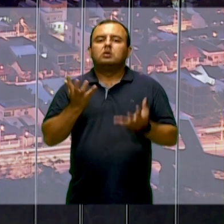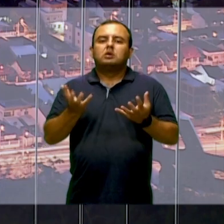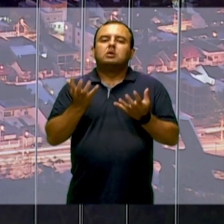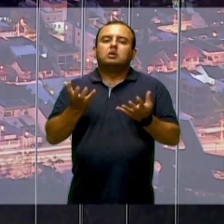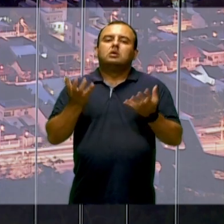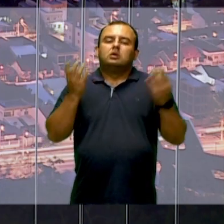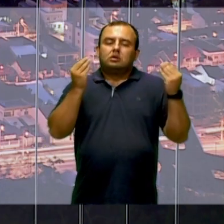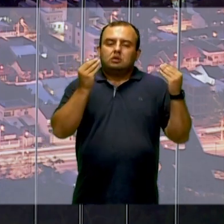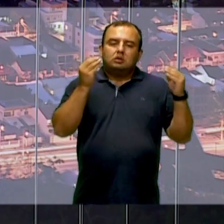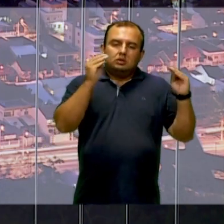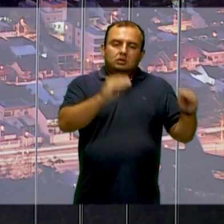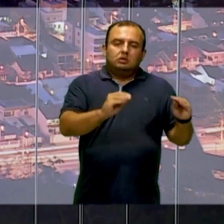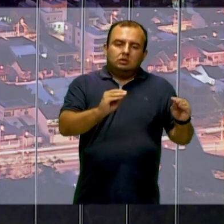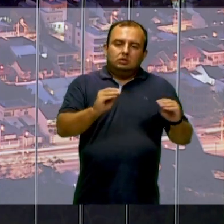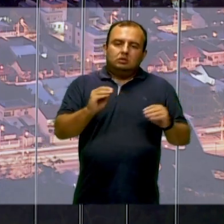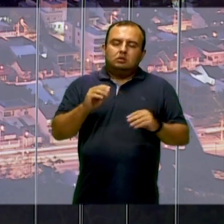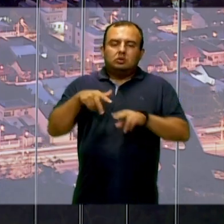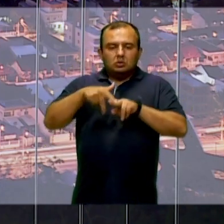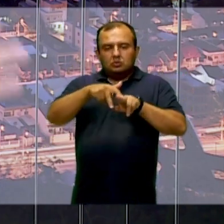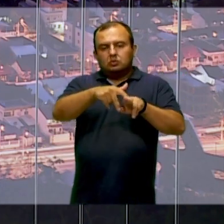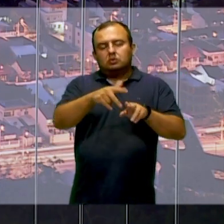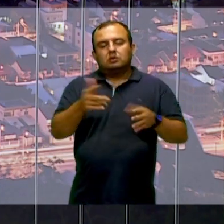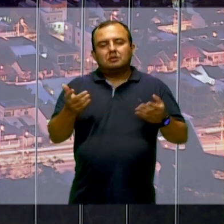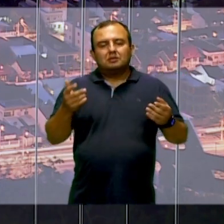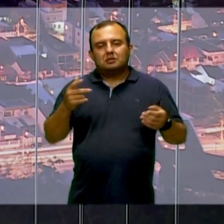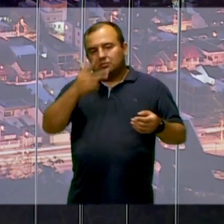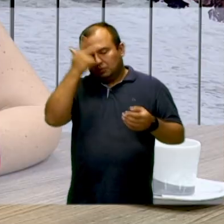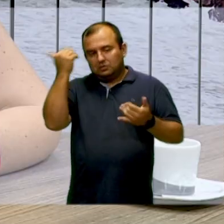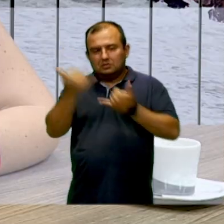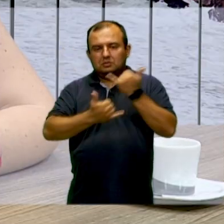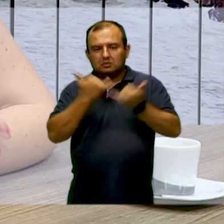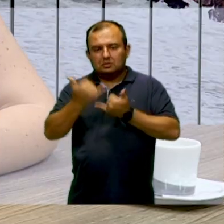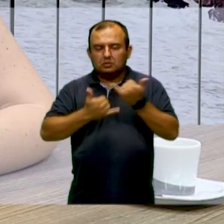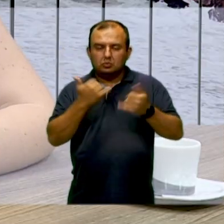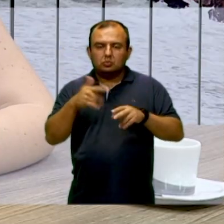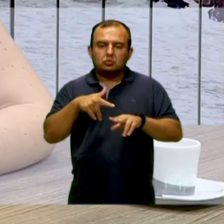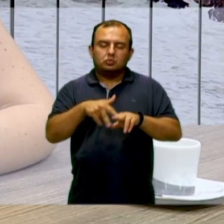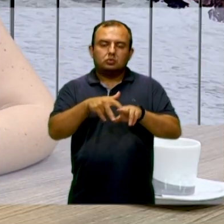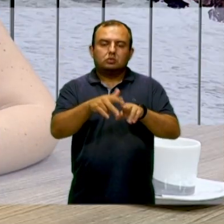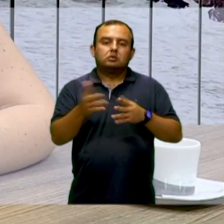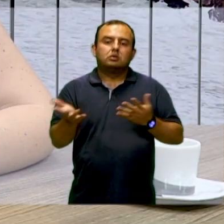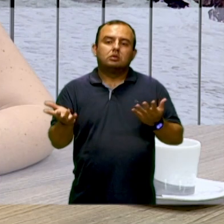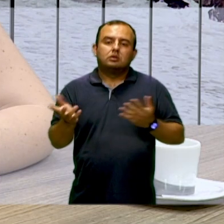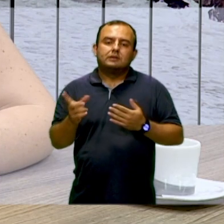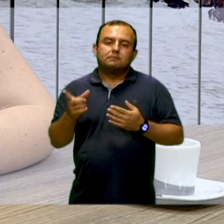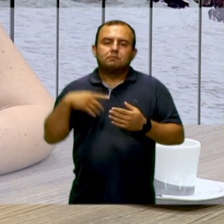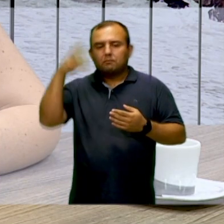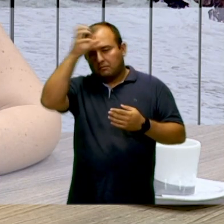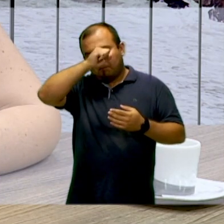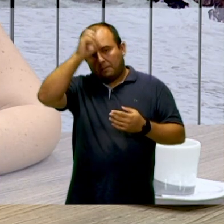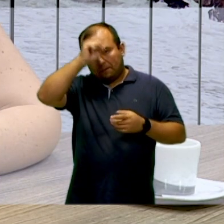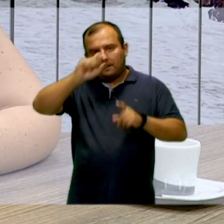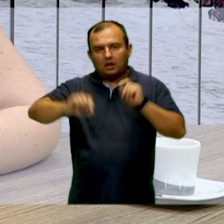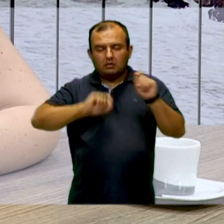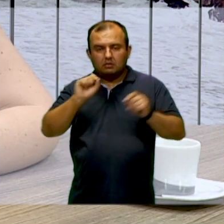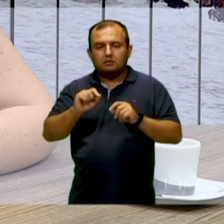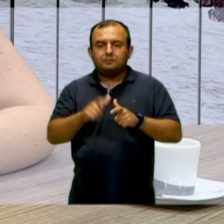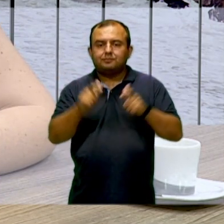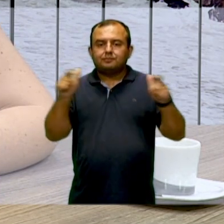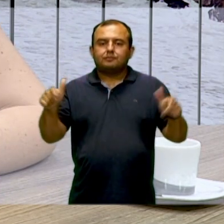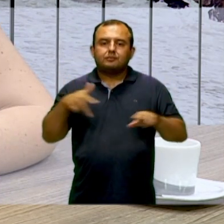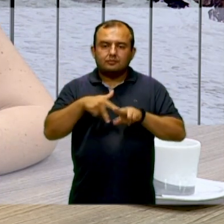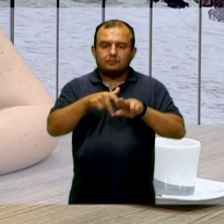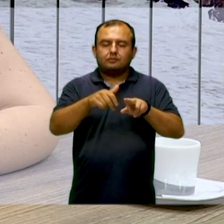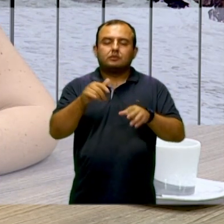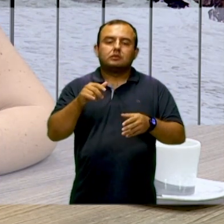queremos colocar o skate na cidade, botar a gurizada a andar de skate. E assim a gente tem aprendido que a maioria das pistas de skate